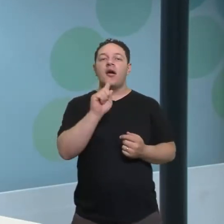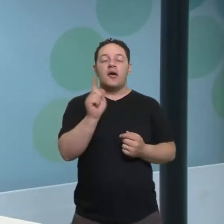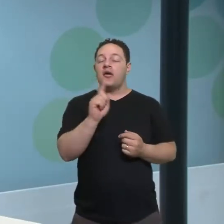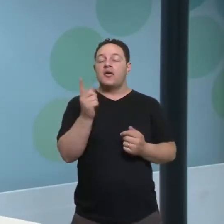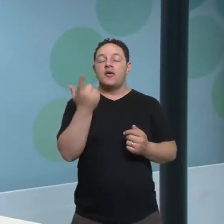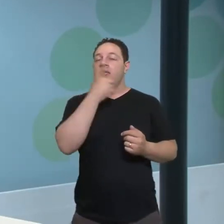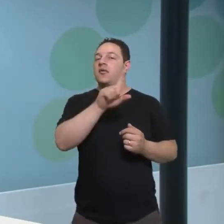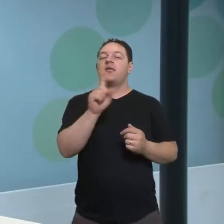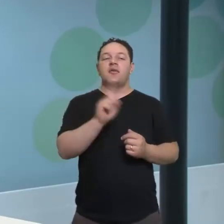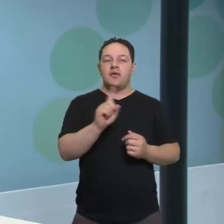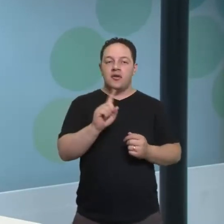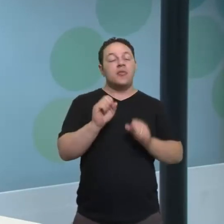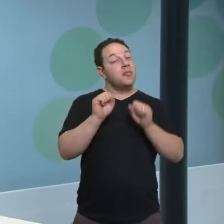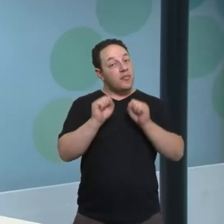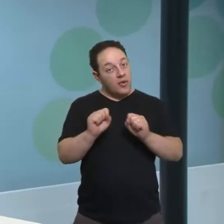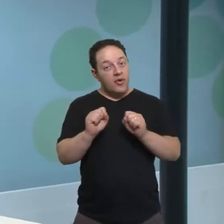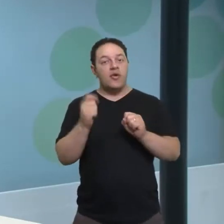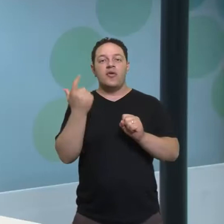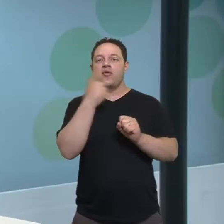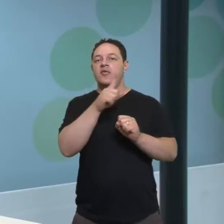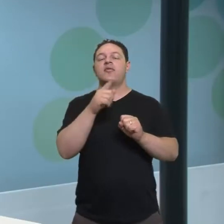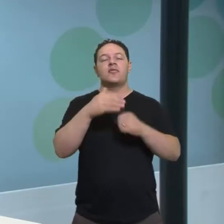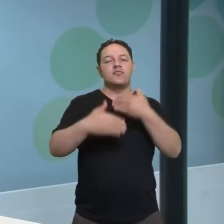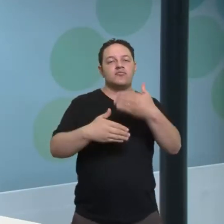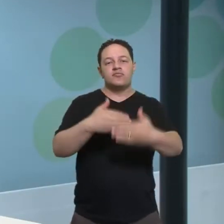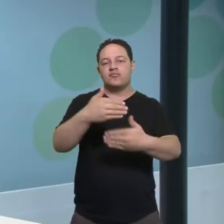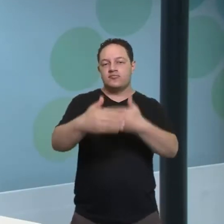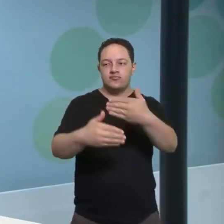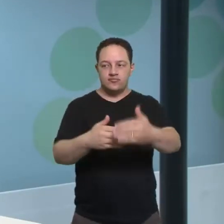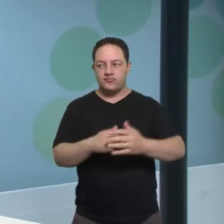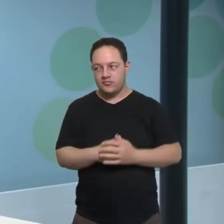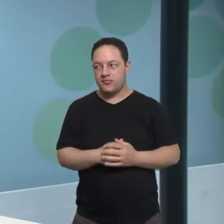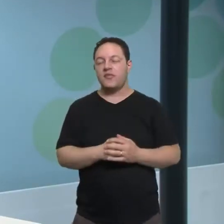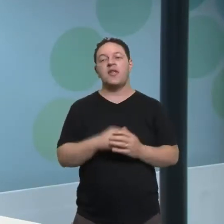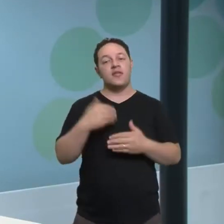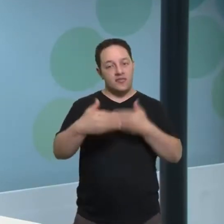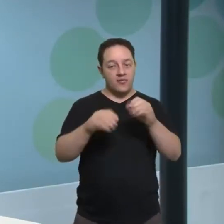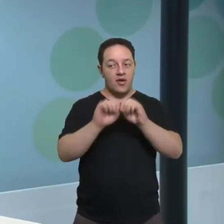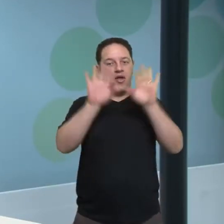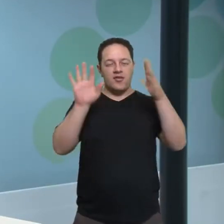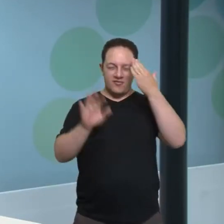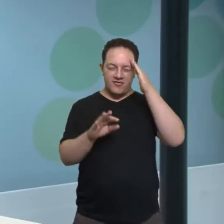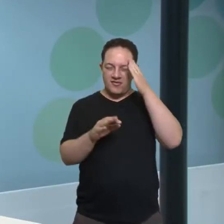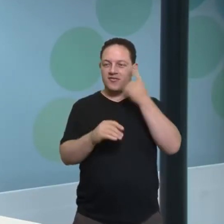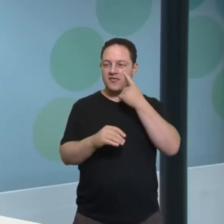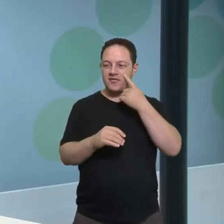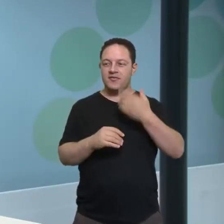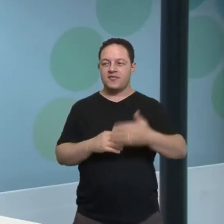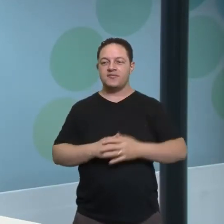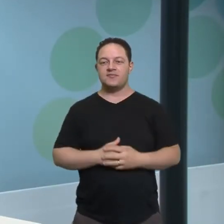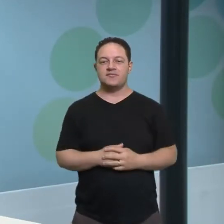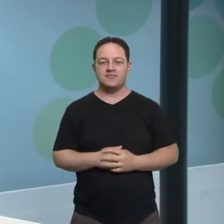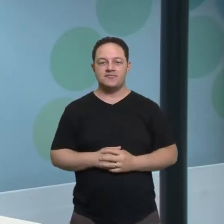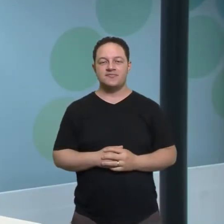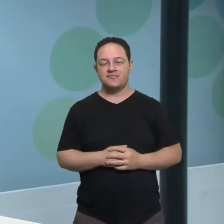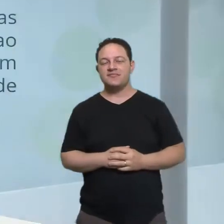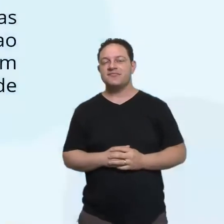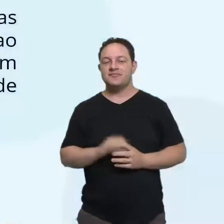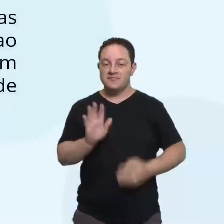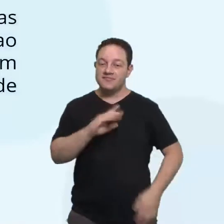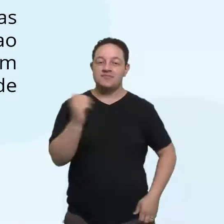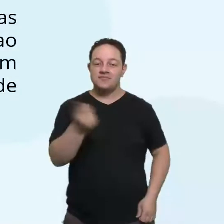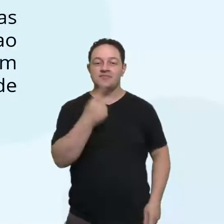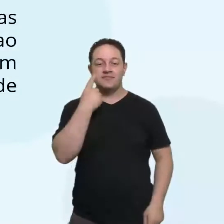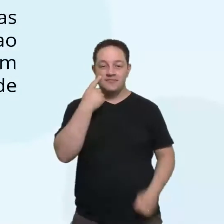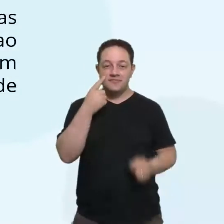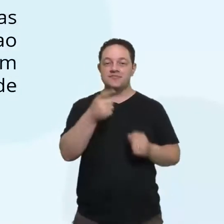contempladas e que poderão ser contempladas no percurso isso vai ficar mais claro daqui a pouco nos slides à frente tá então só para